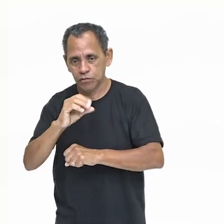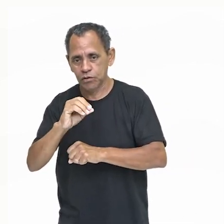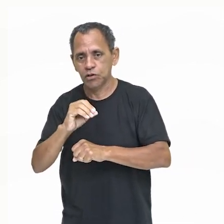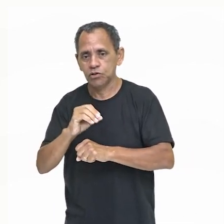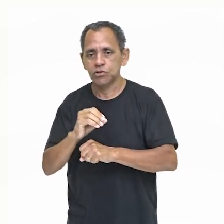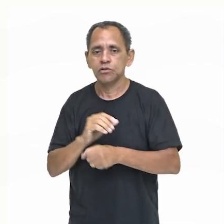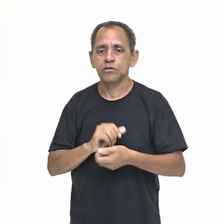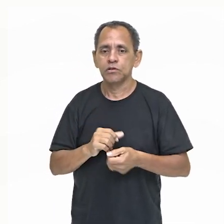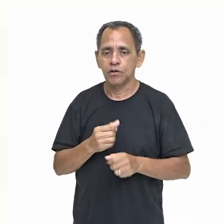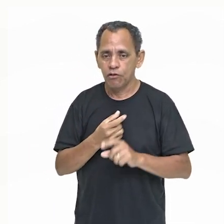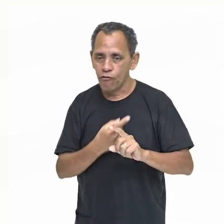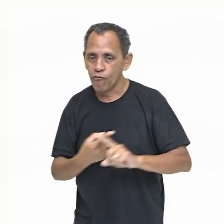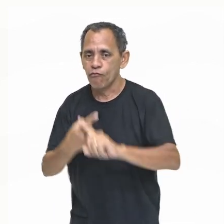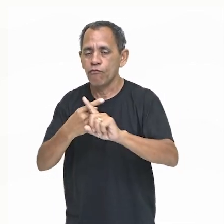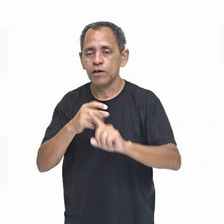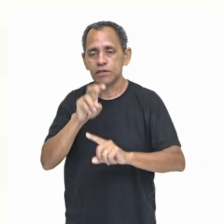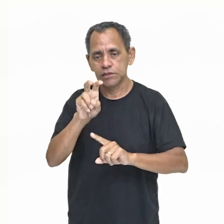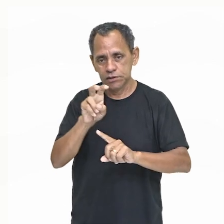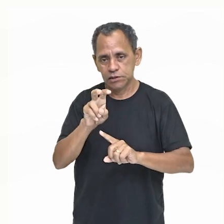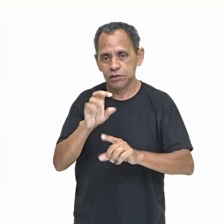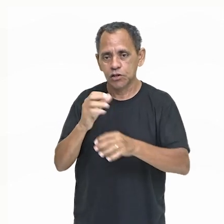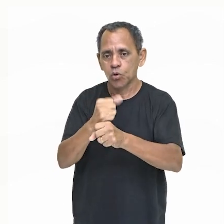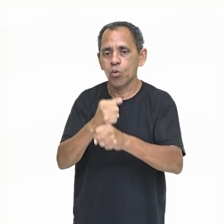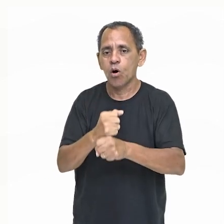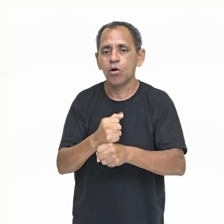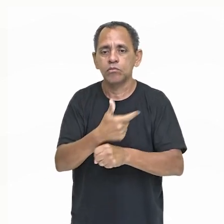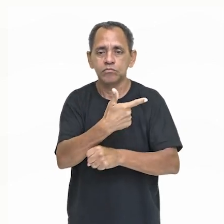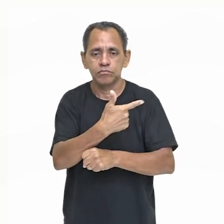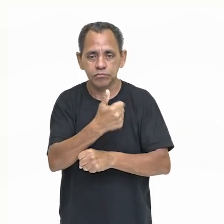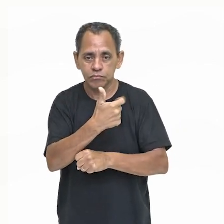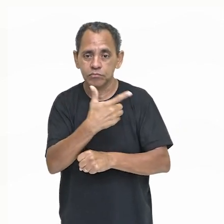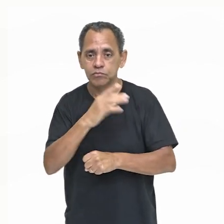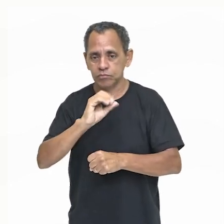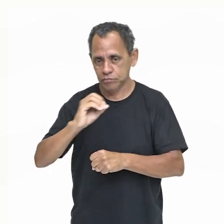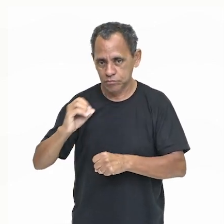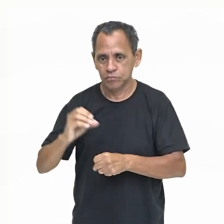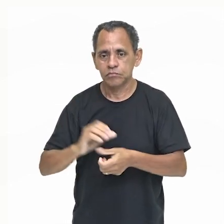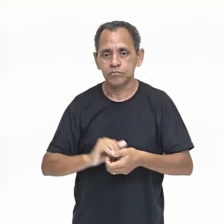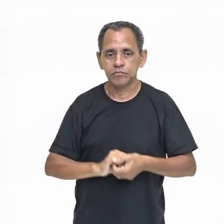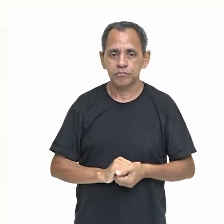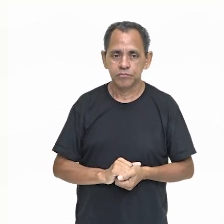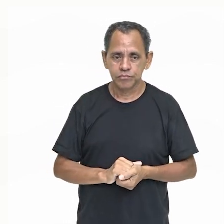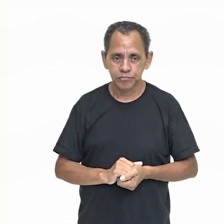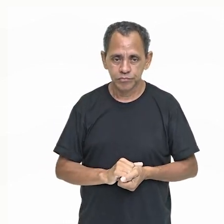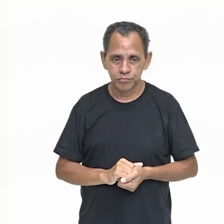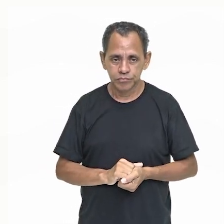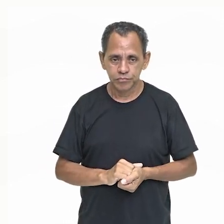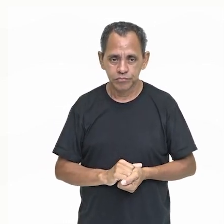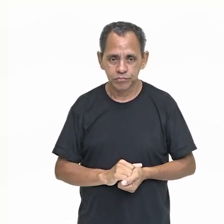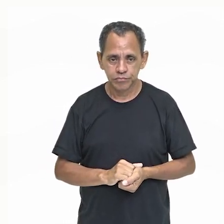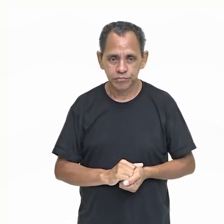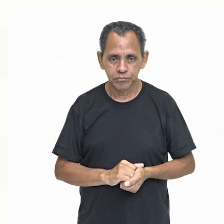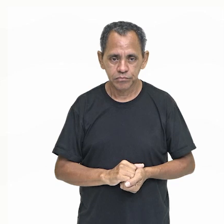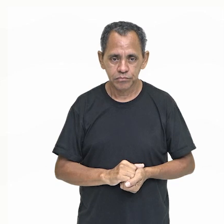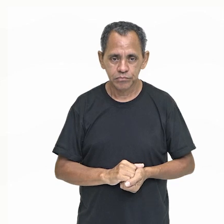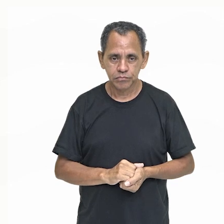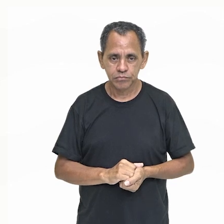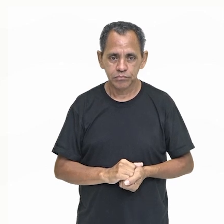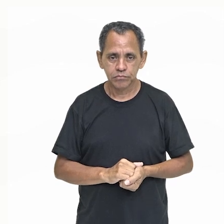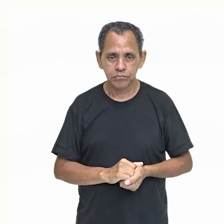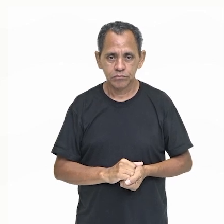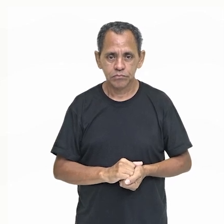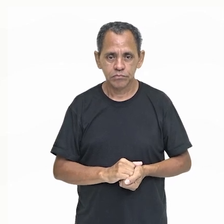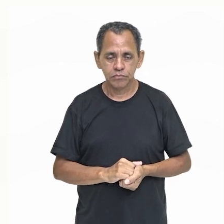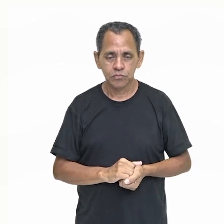gravitacional vale 100 J também coincidentemente com energia cinética E aí pessoal para mim encontrar agora a